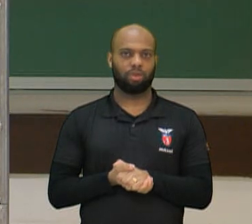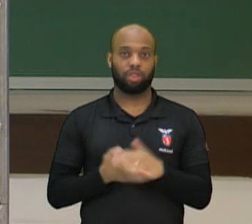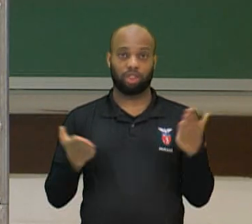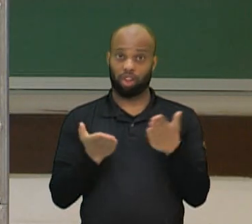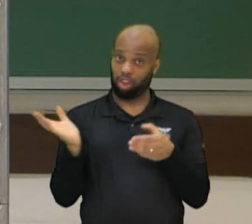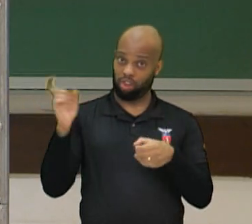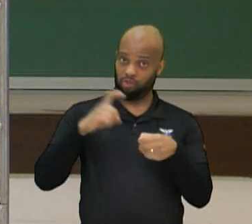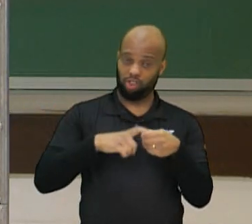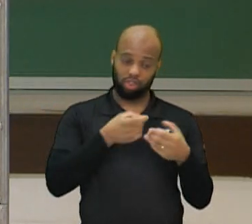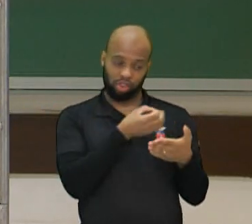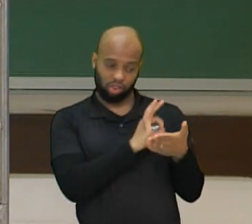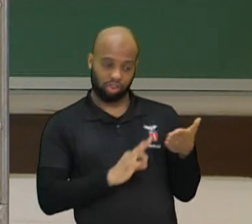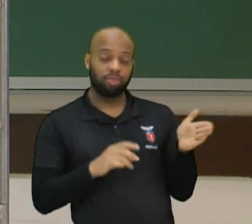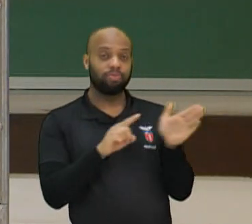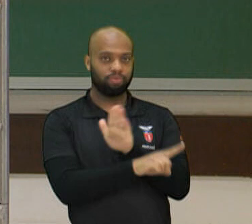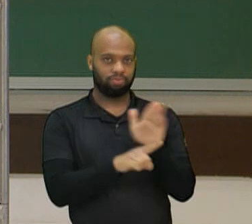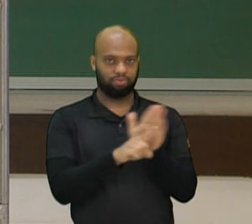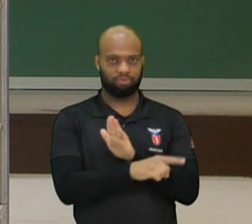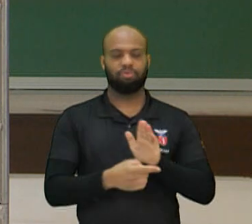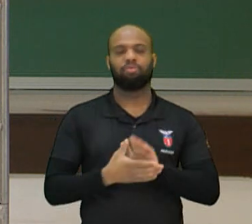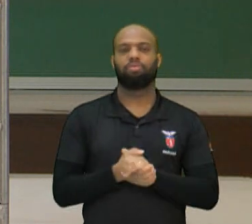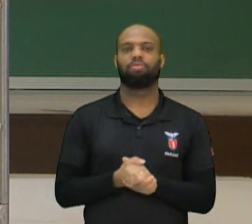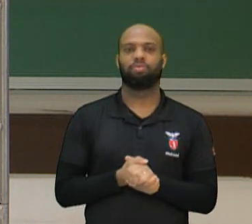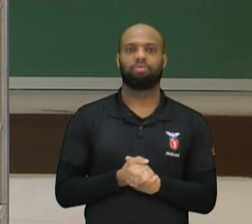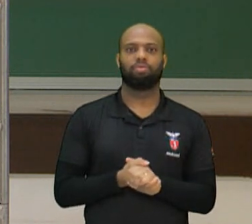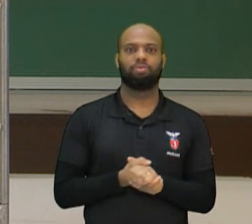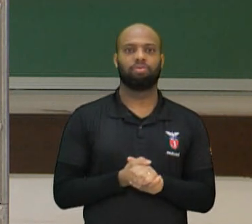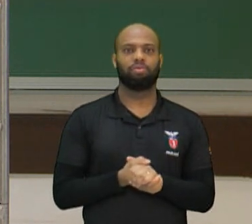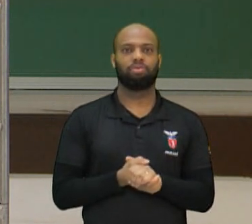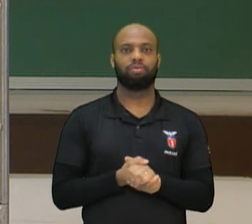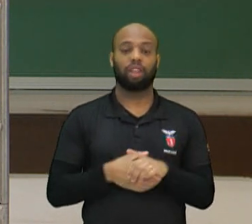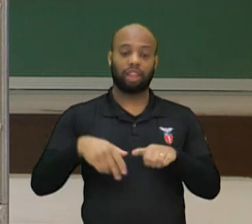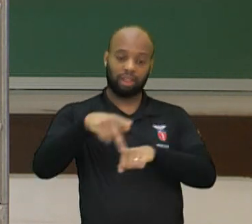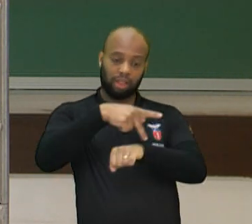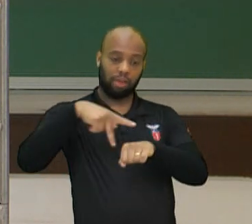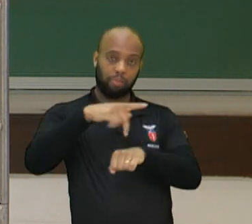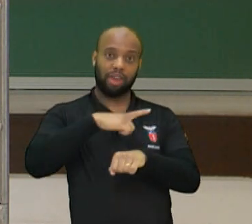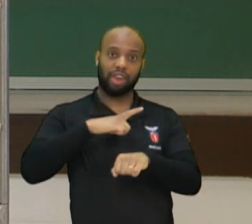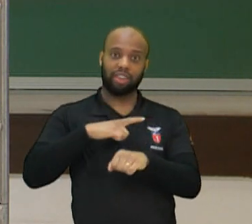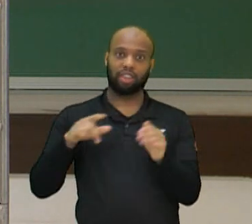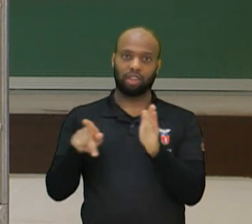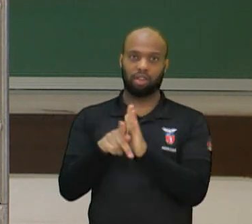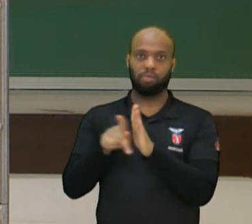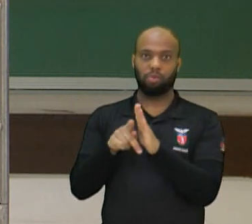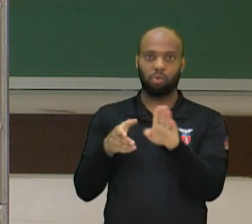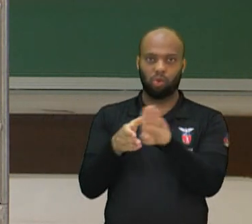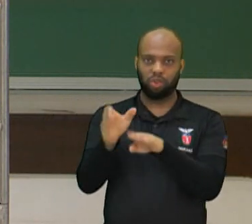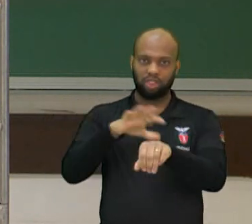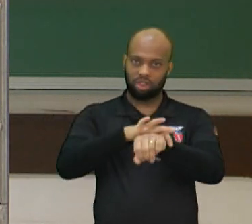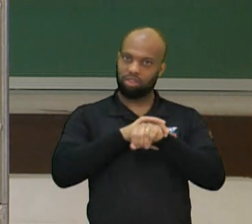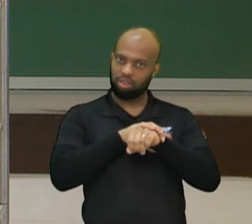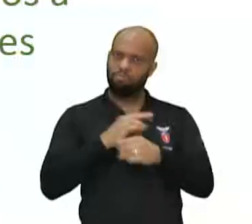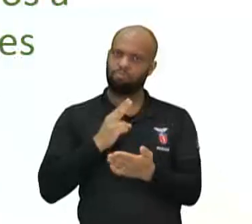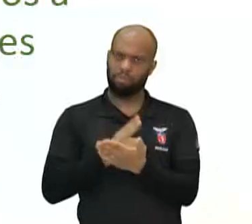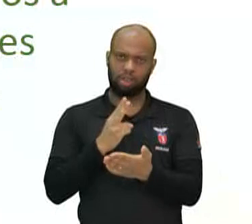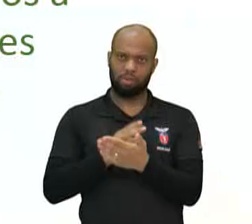Retornamos então, vamos corrigir a questão. As nações que compõem o Conselho de Segurança como membros permanentes